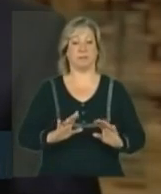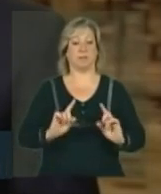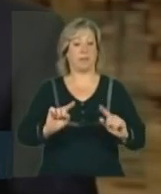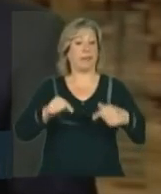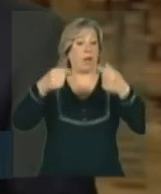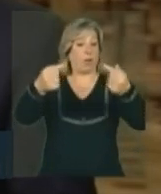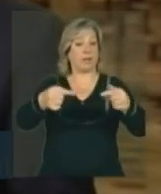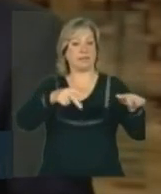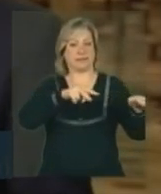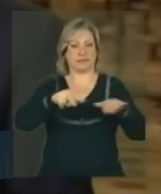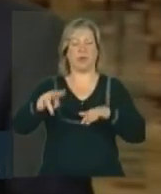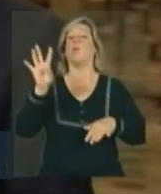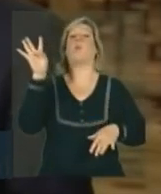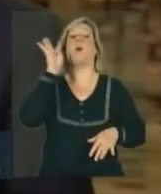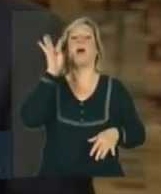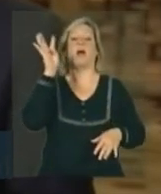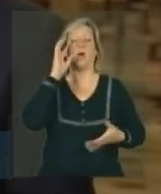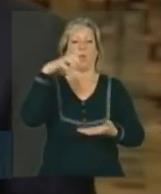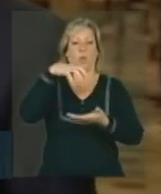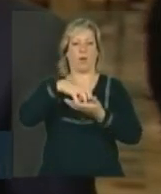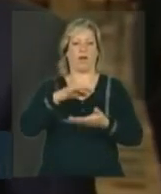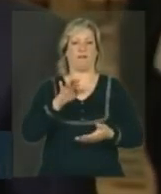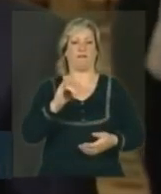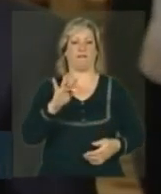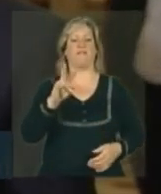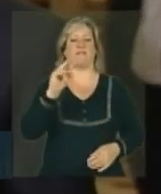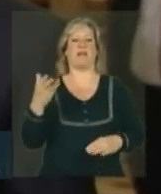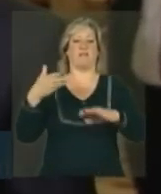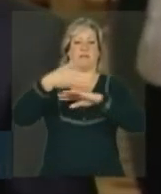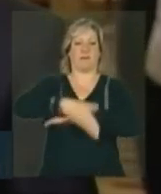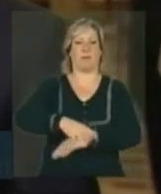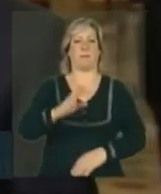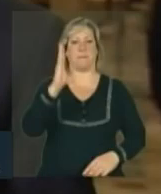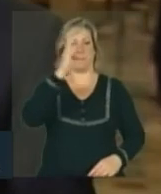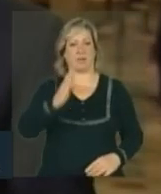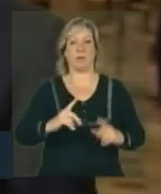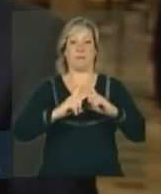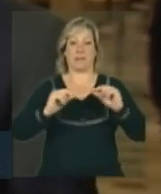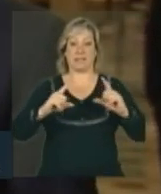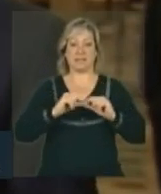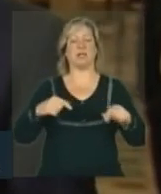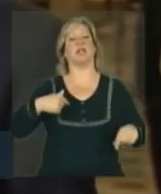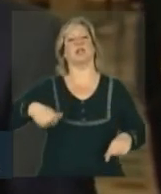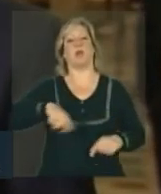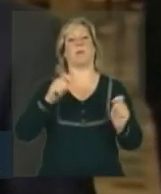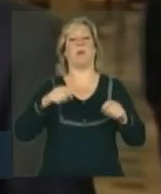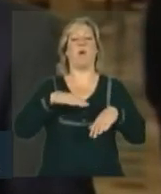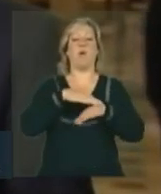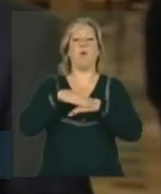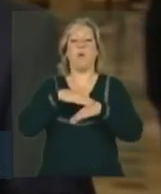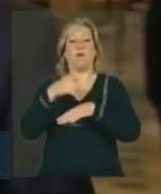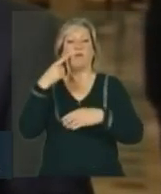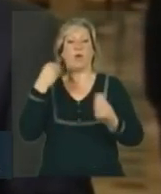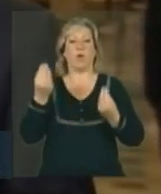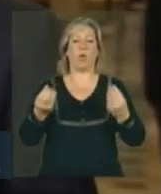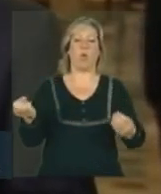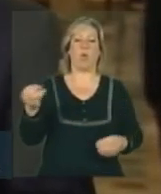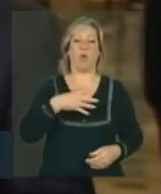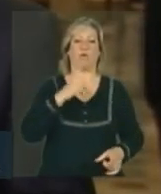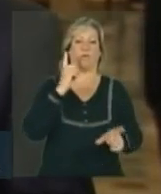semana, na quarta-feira, uma equipe da FIFA estará no Brasil, em Brasília, para que nós possamos fazer um novo